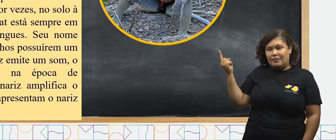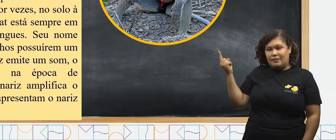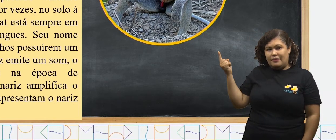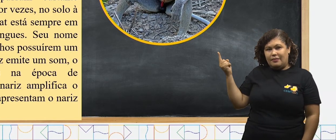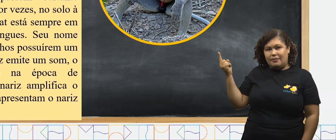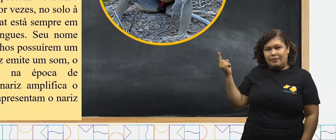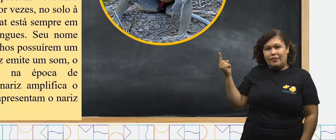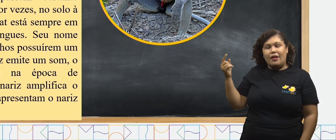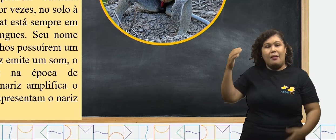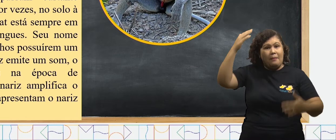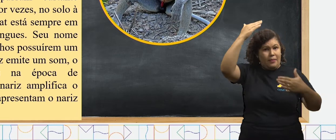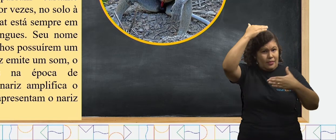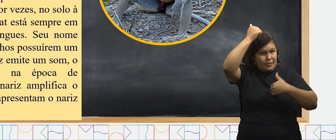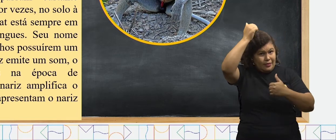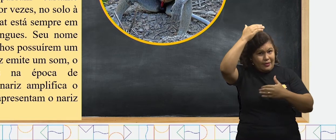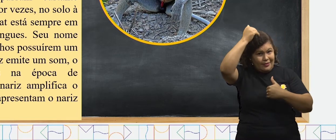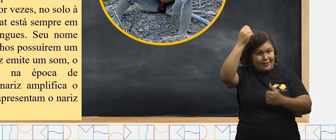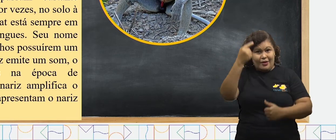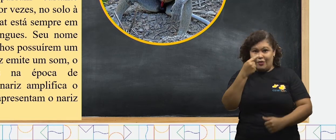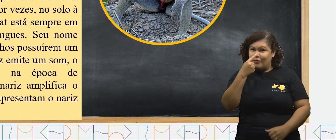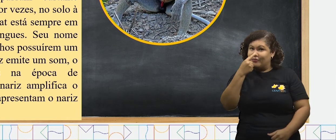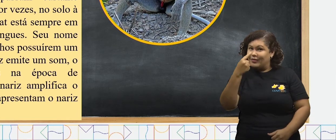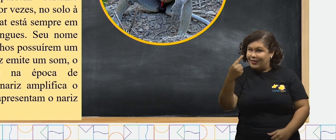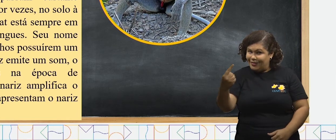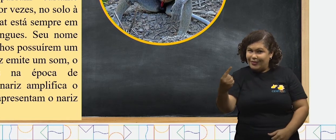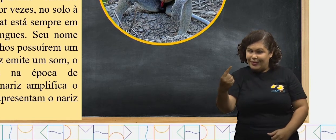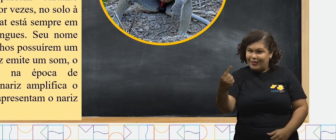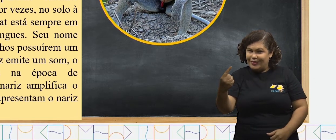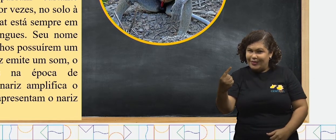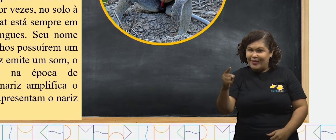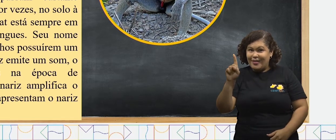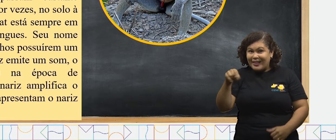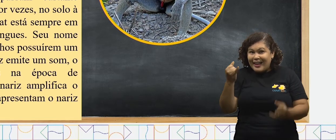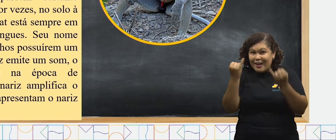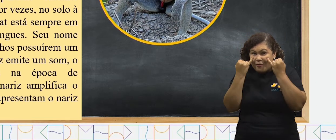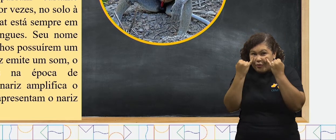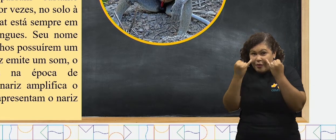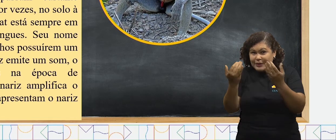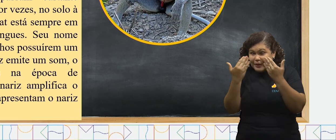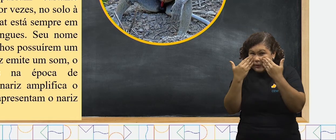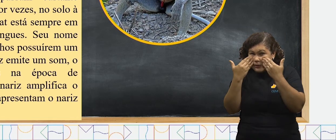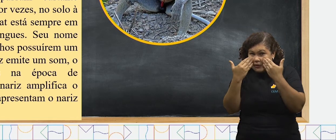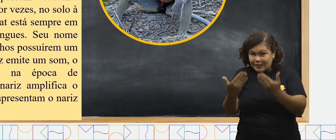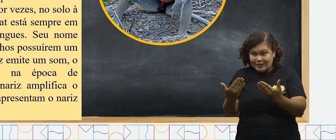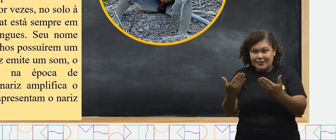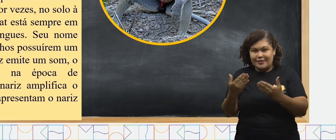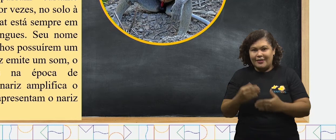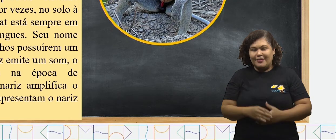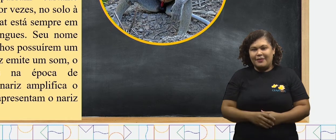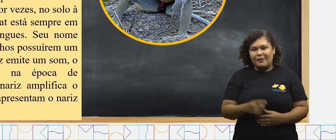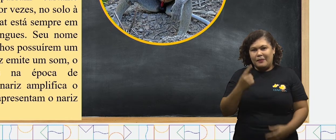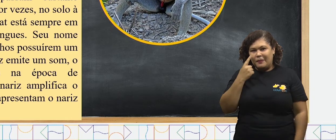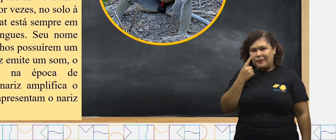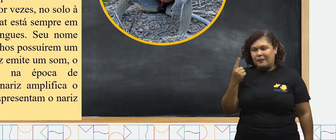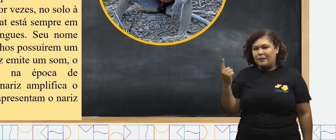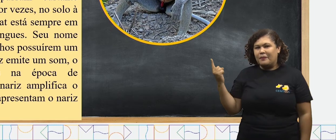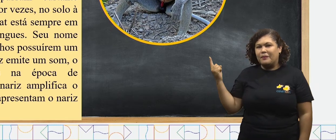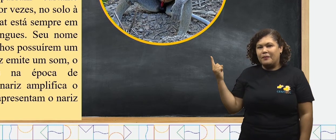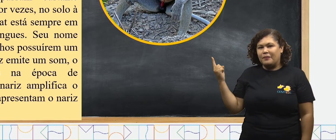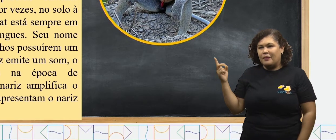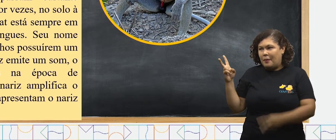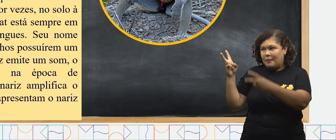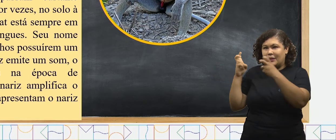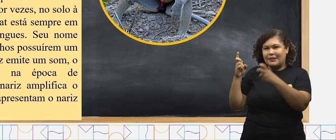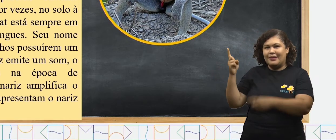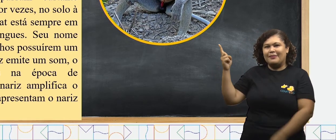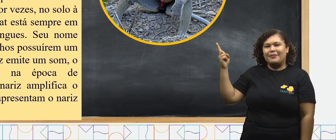O macaco narigudo, ou seja, existem aí vários tipos de macaco, mas o